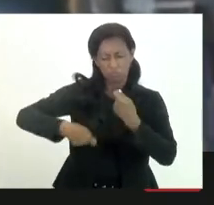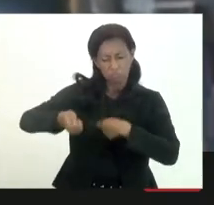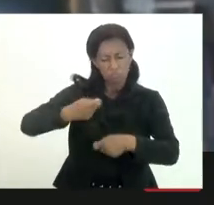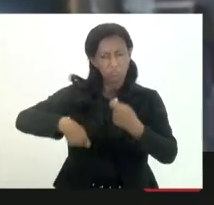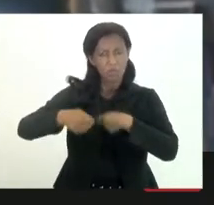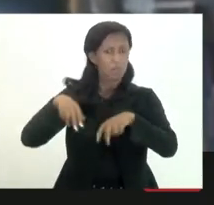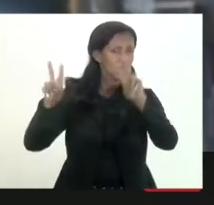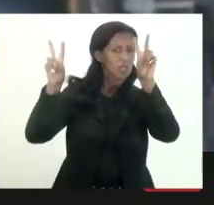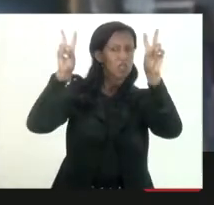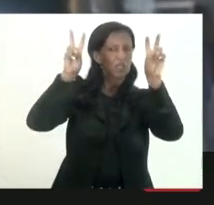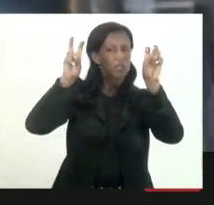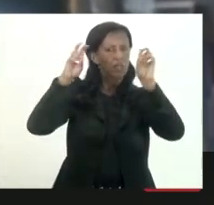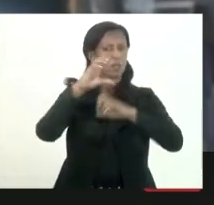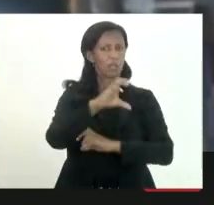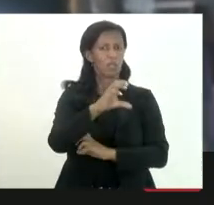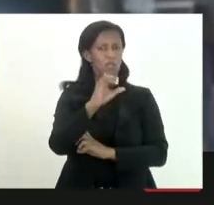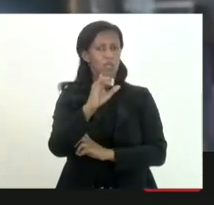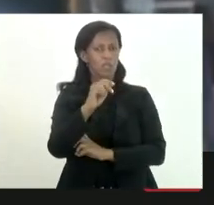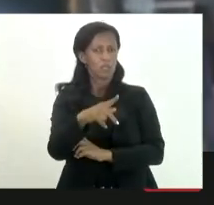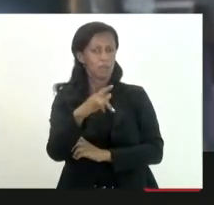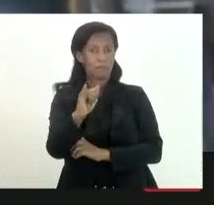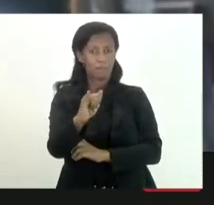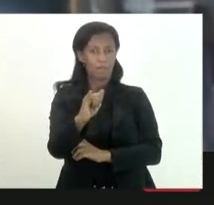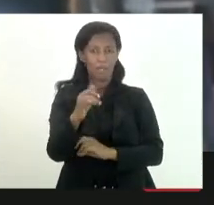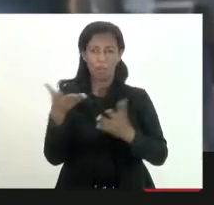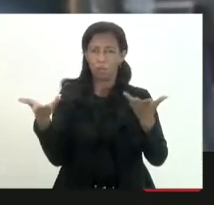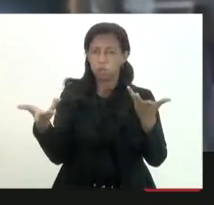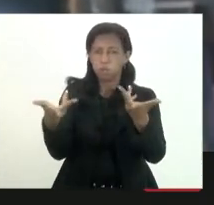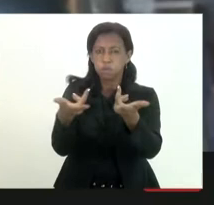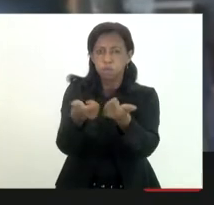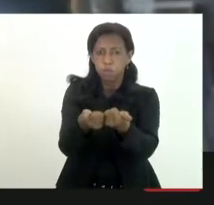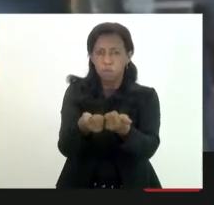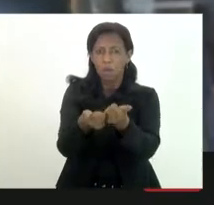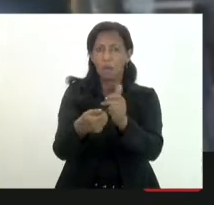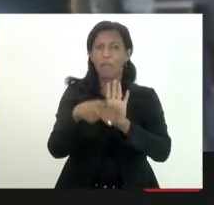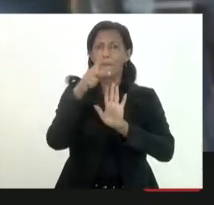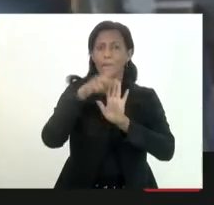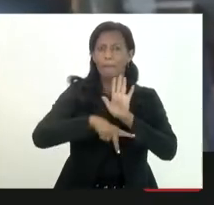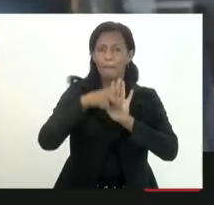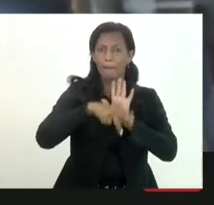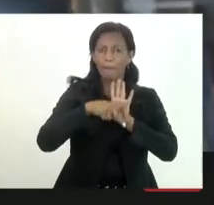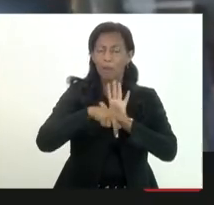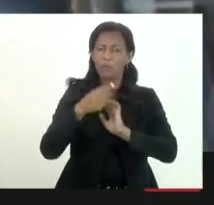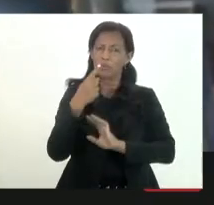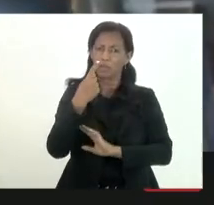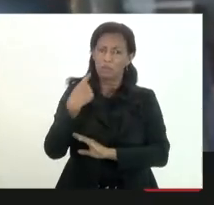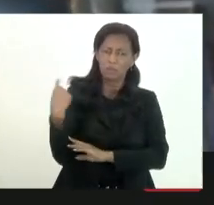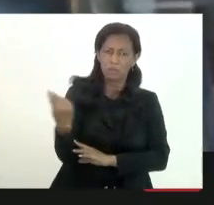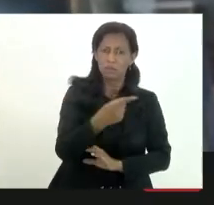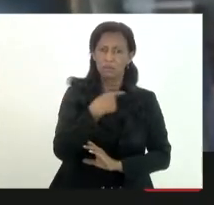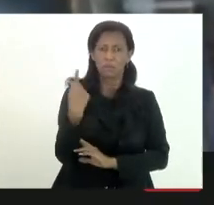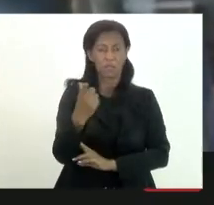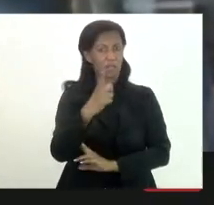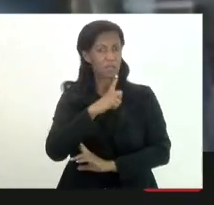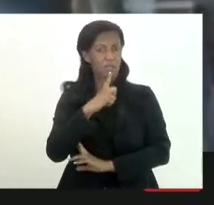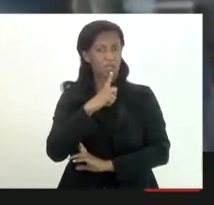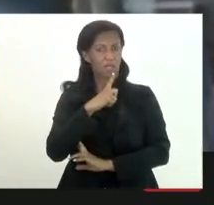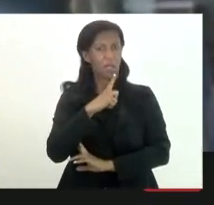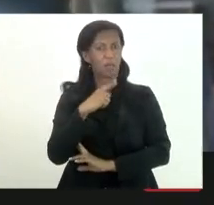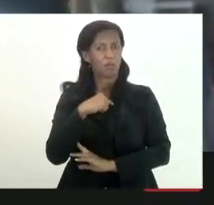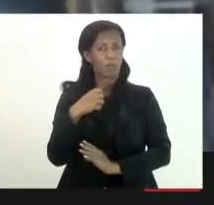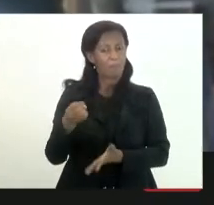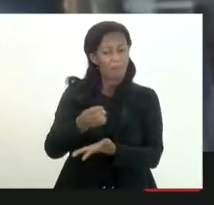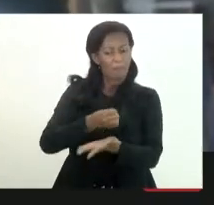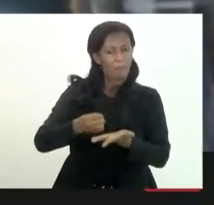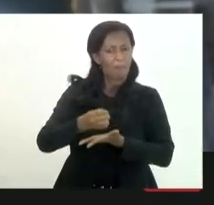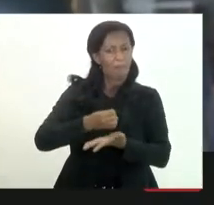esse tema muito espetacular em pauta para que venhamos ter fundamentos